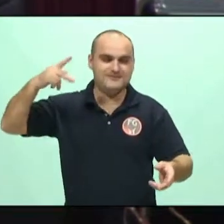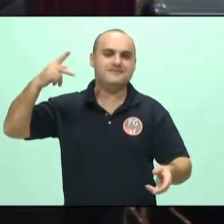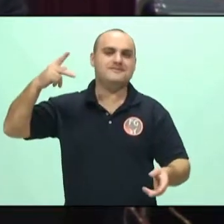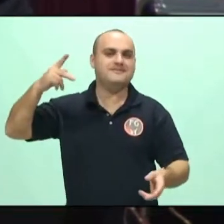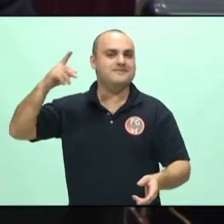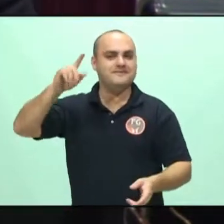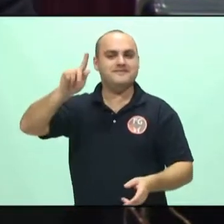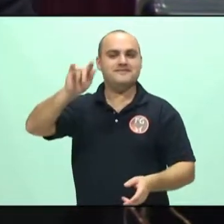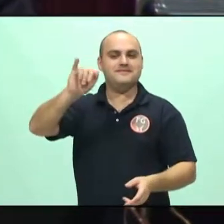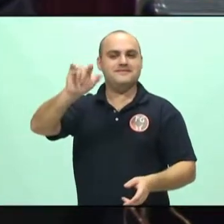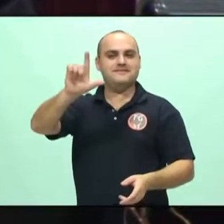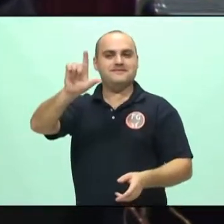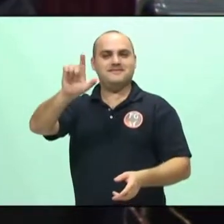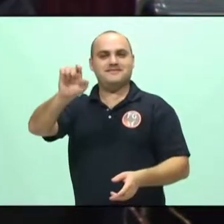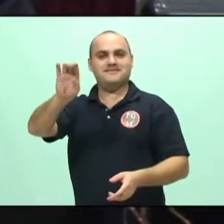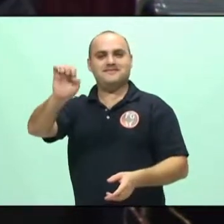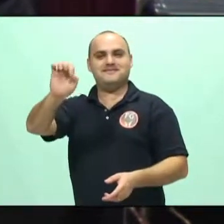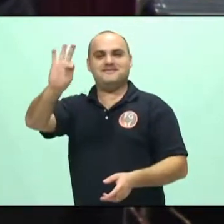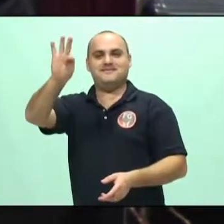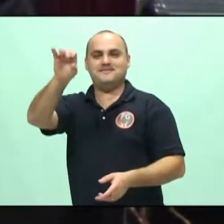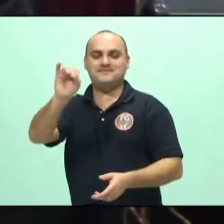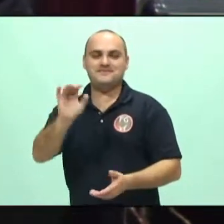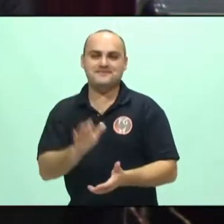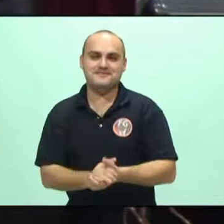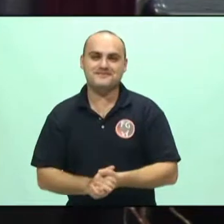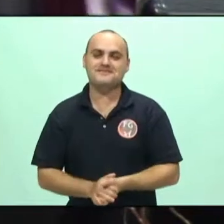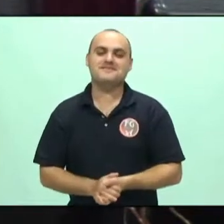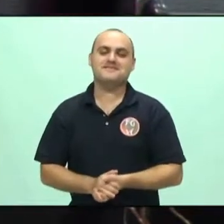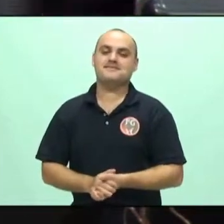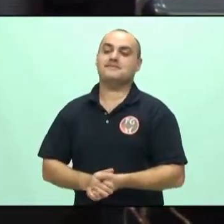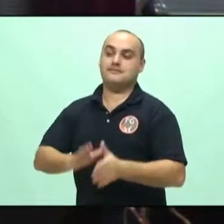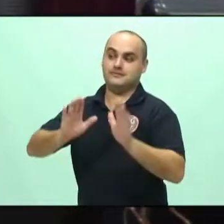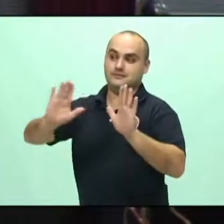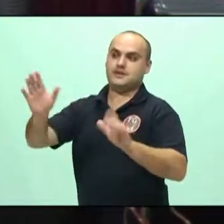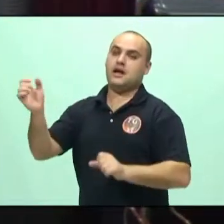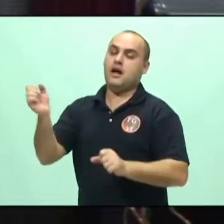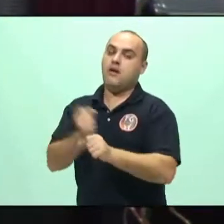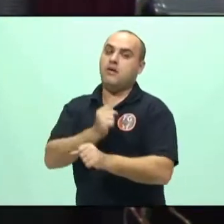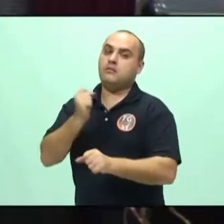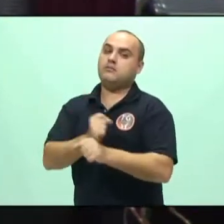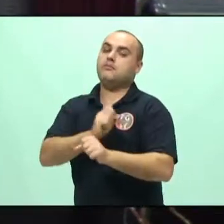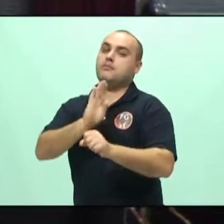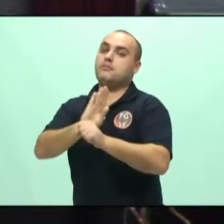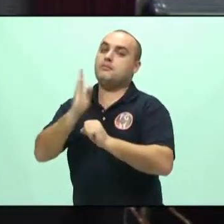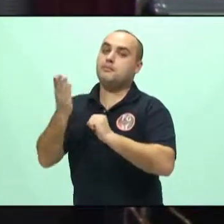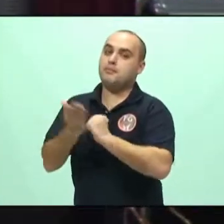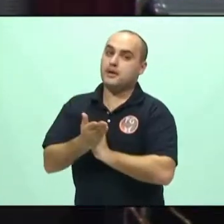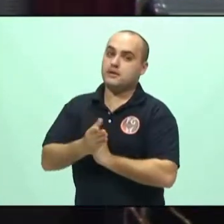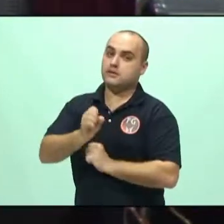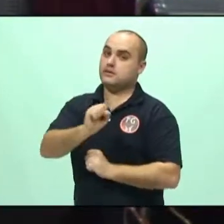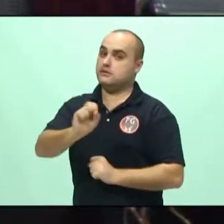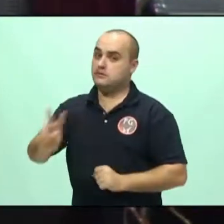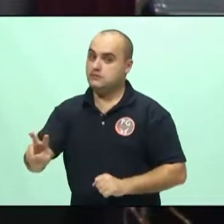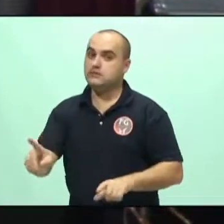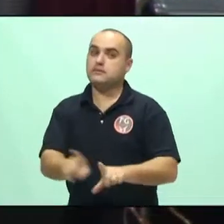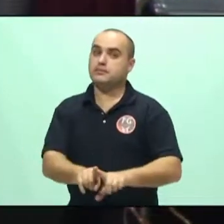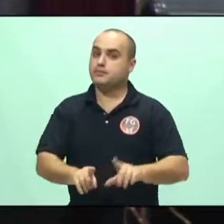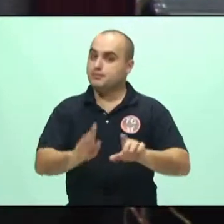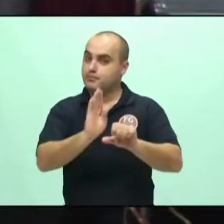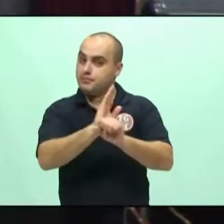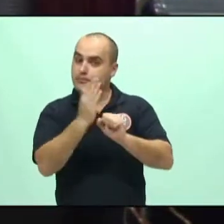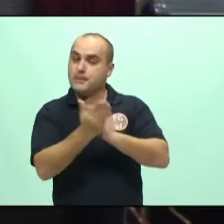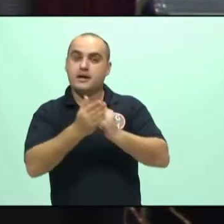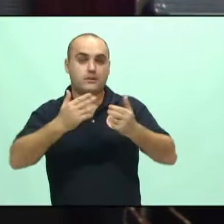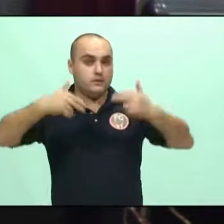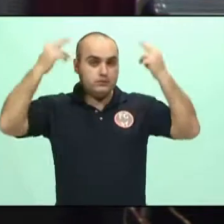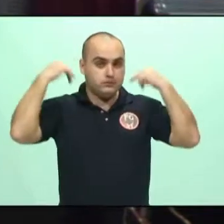requerimento realmente as obras tanto no bairro São Vicente quanto no bairro Cordeiros elas